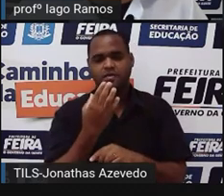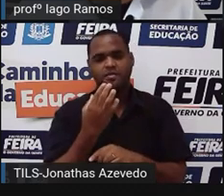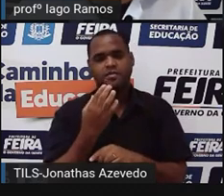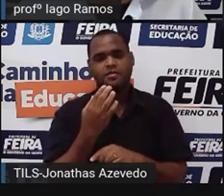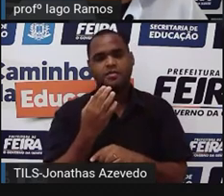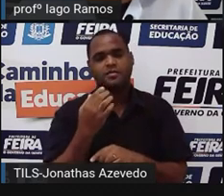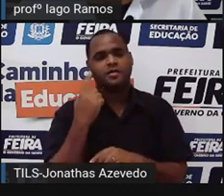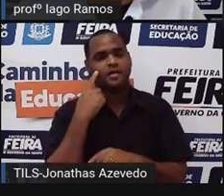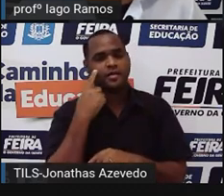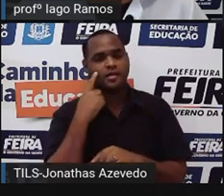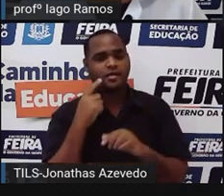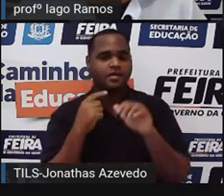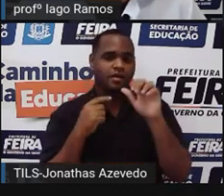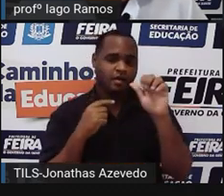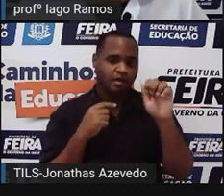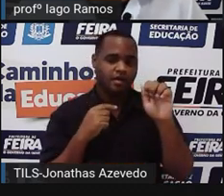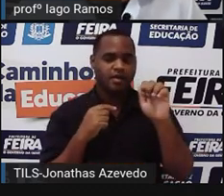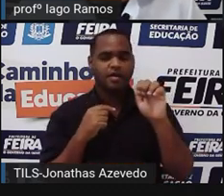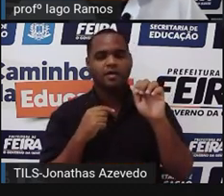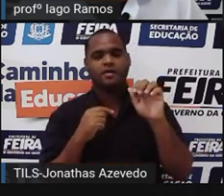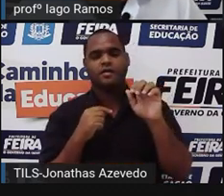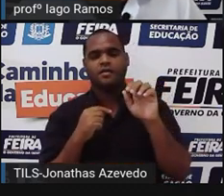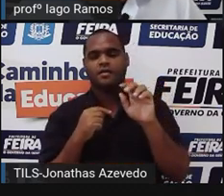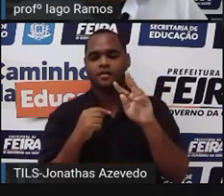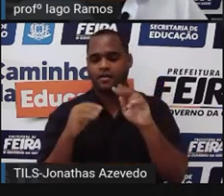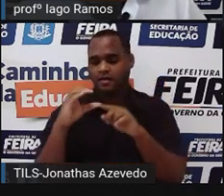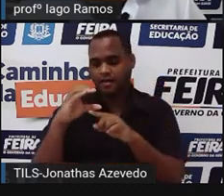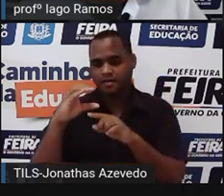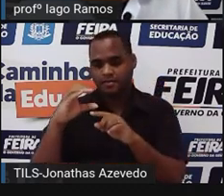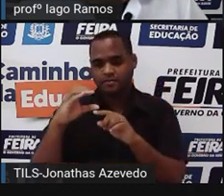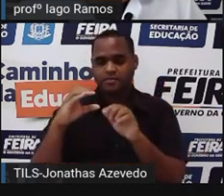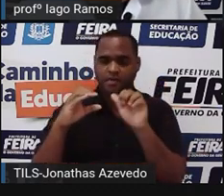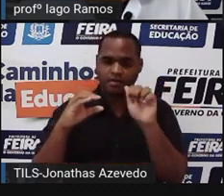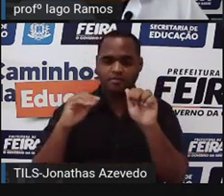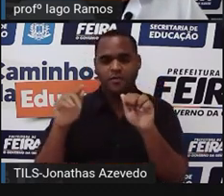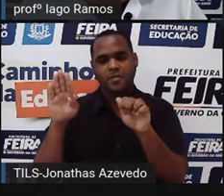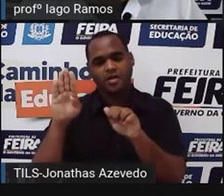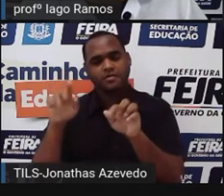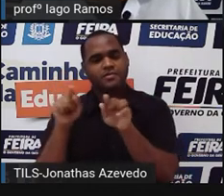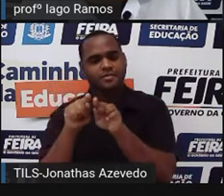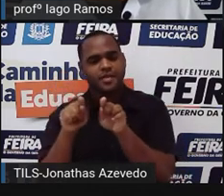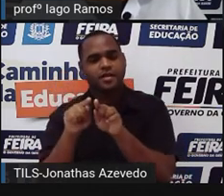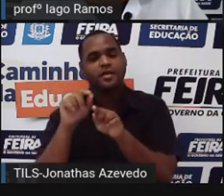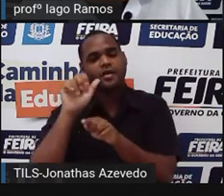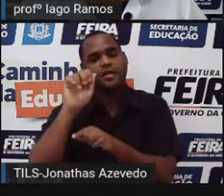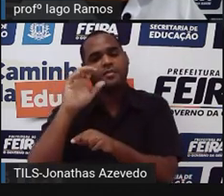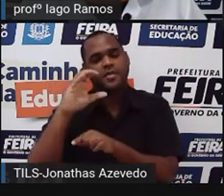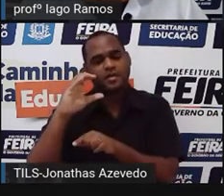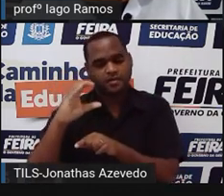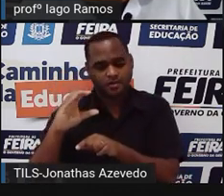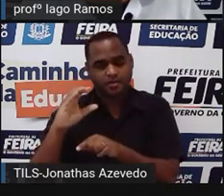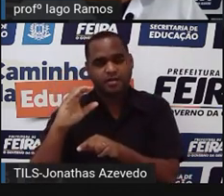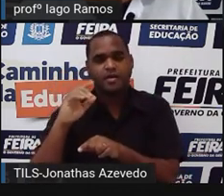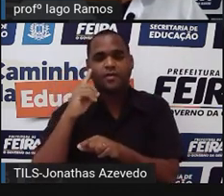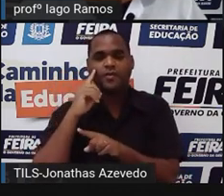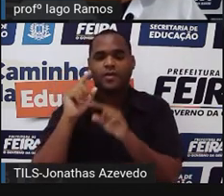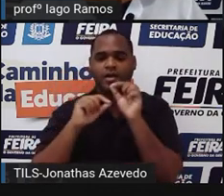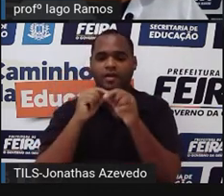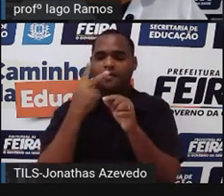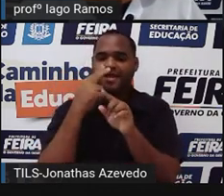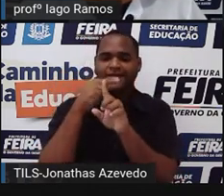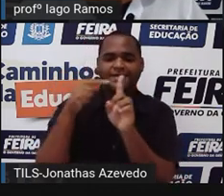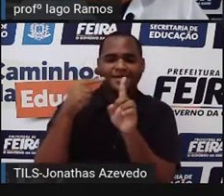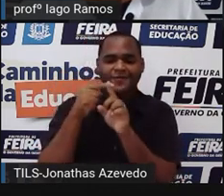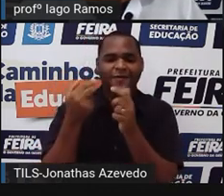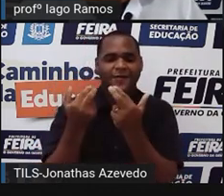Cateto A e cateto B. Esse triângulo ABC, ele é semelhante aos outros